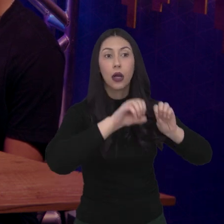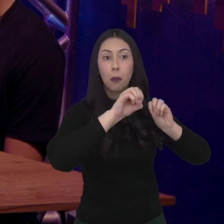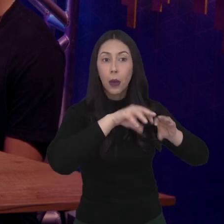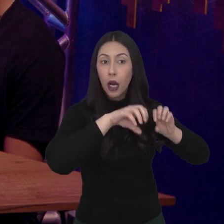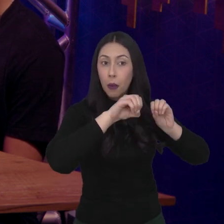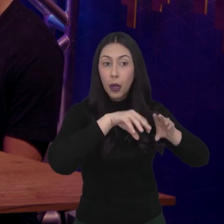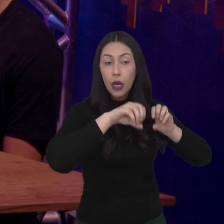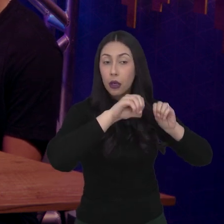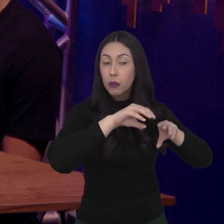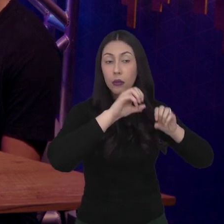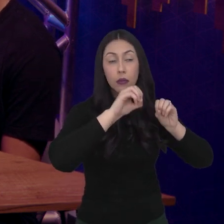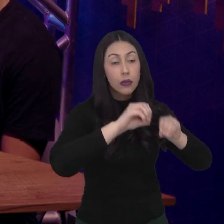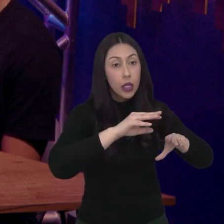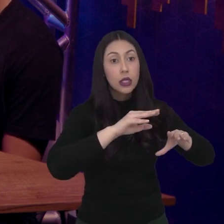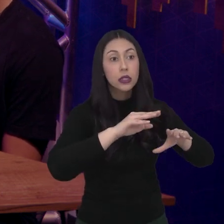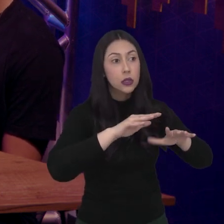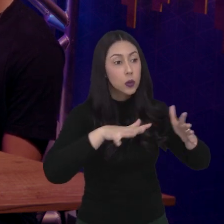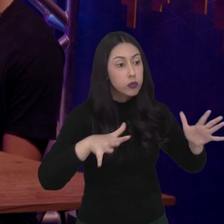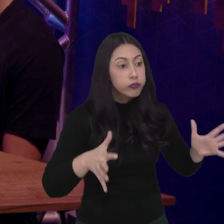que